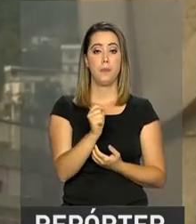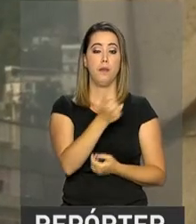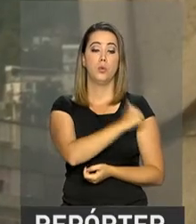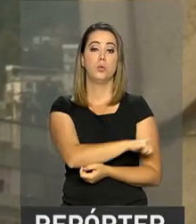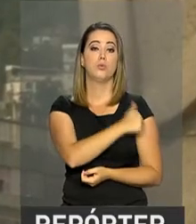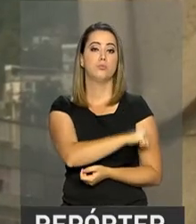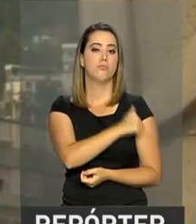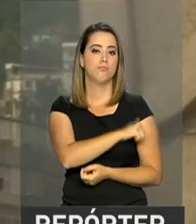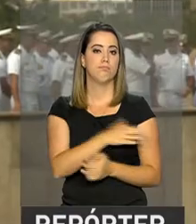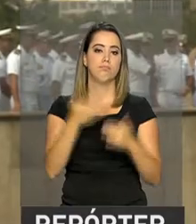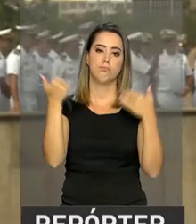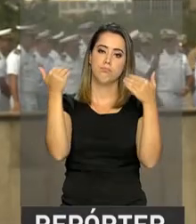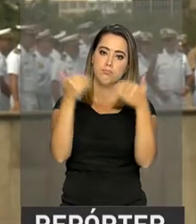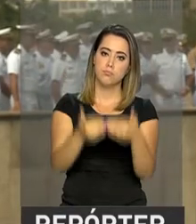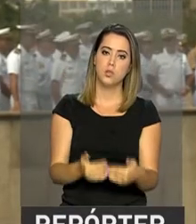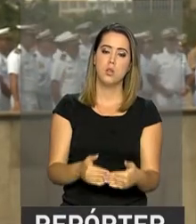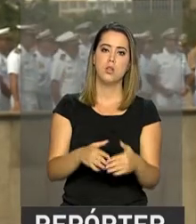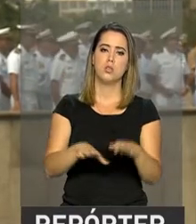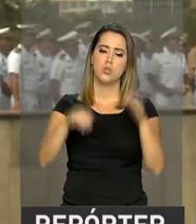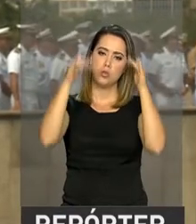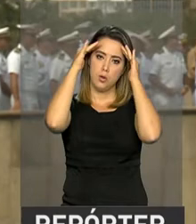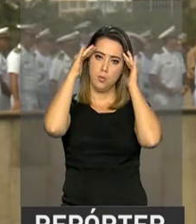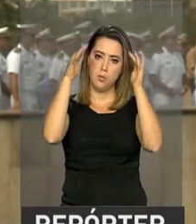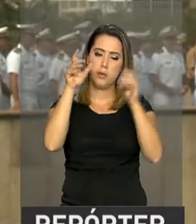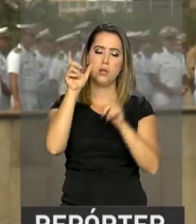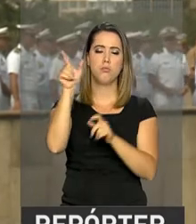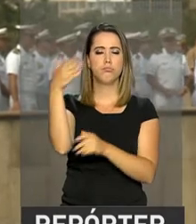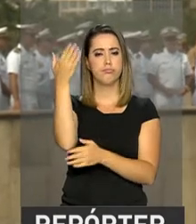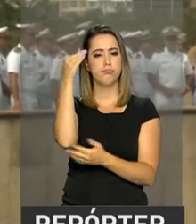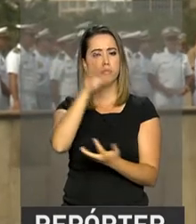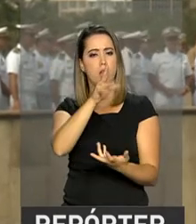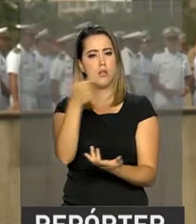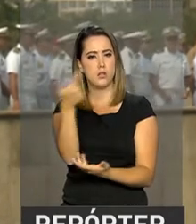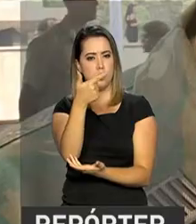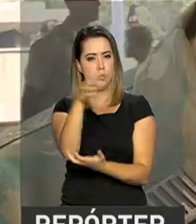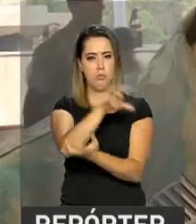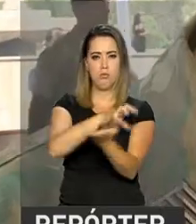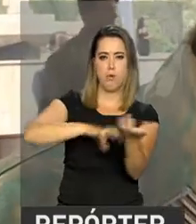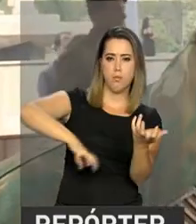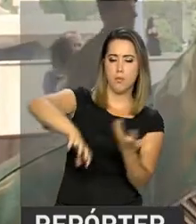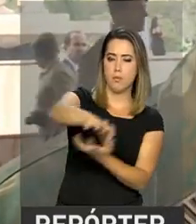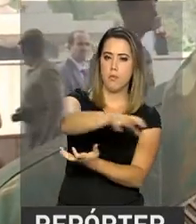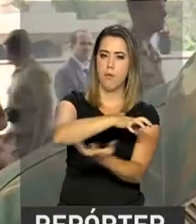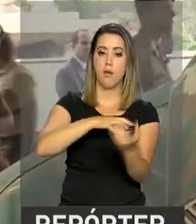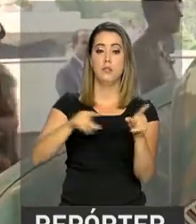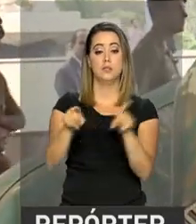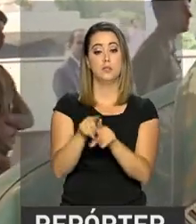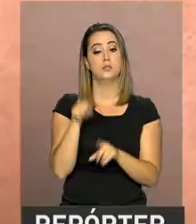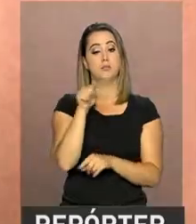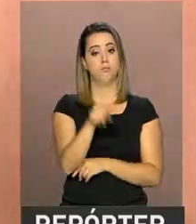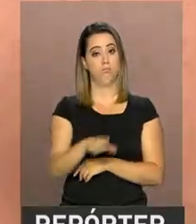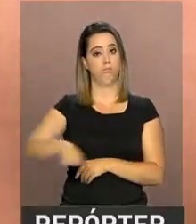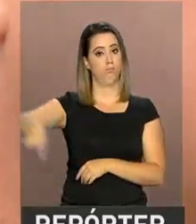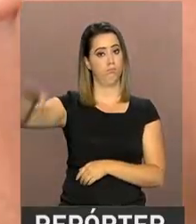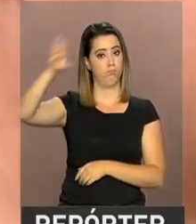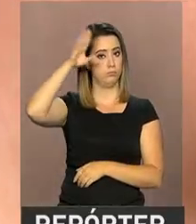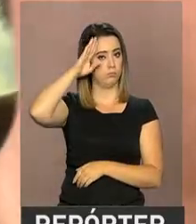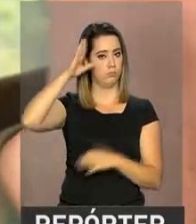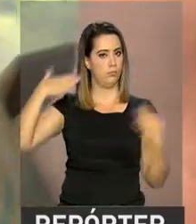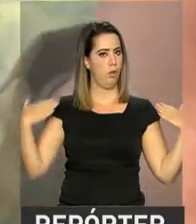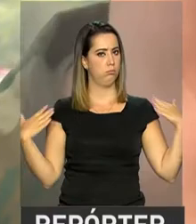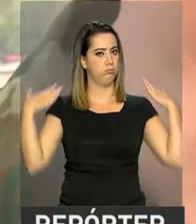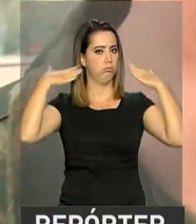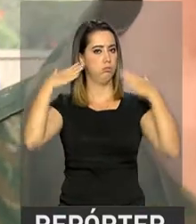de Janeiro, diante do monumento aos pracinhas que atuaram na Segunda Guerra Mundial, o capitão Campos Melo, que comandou